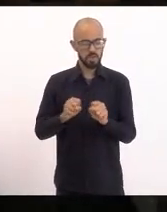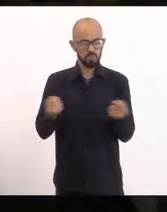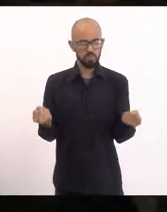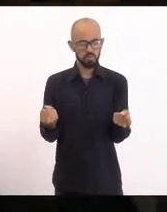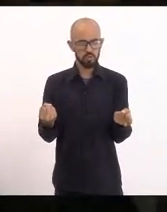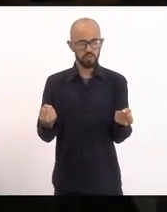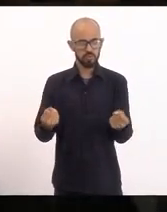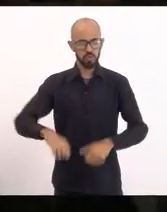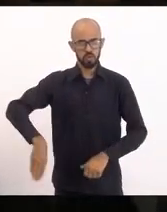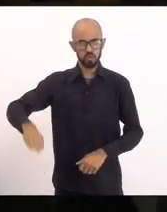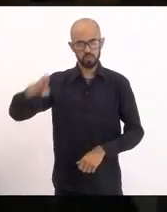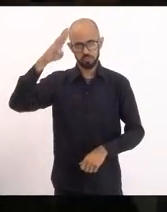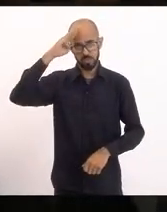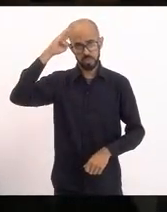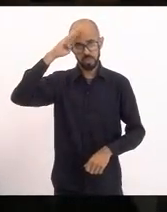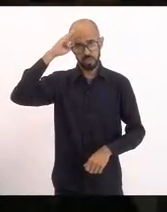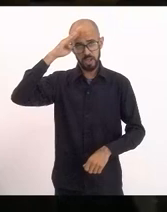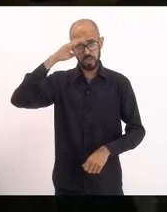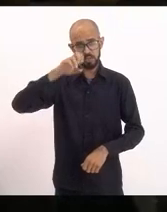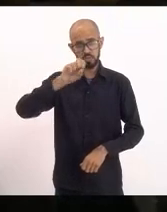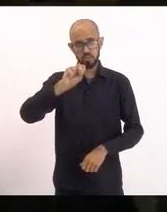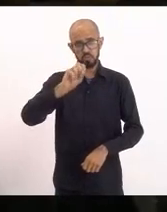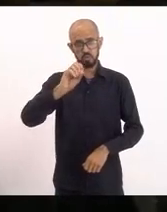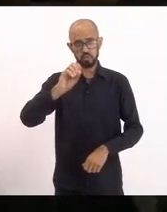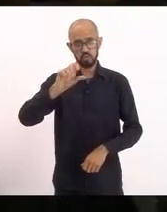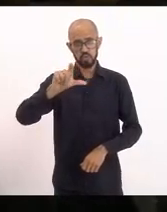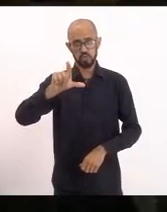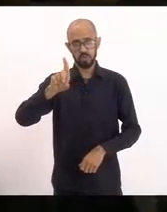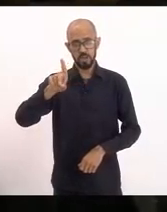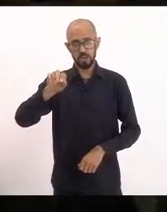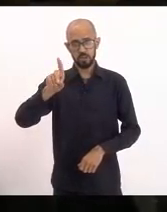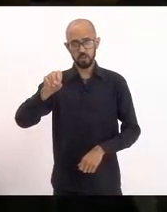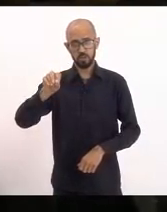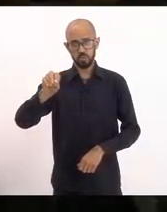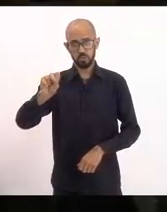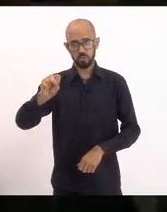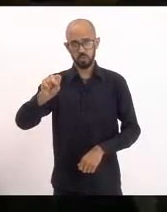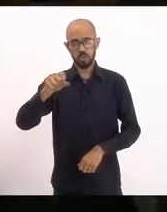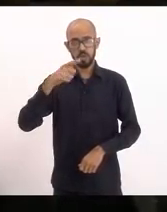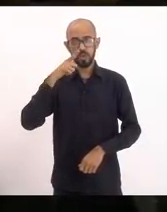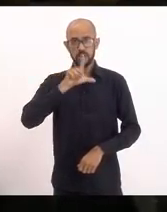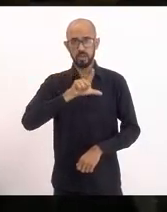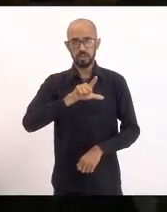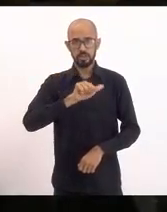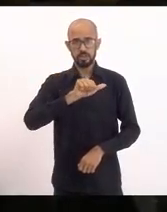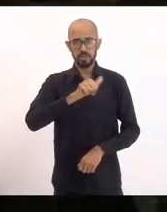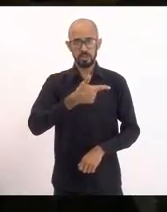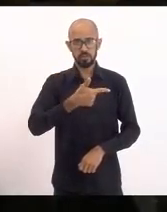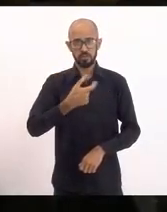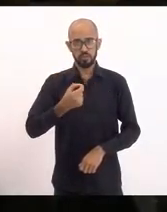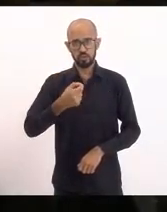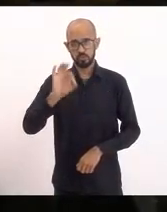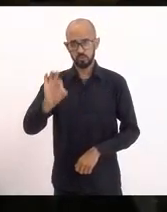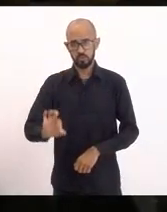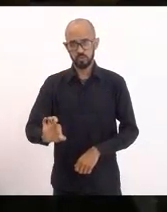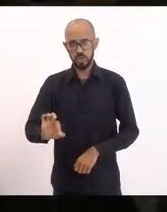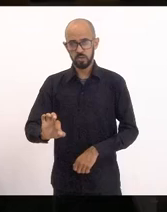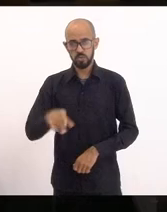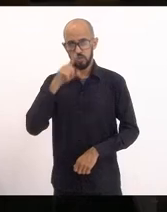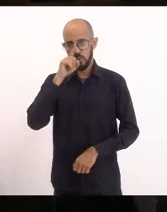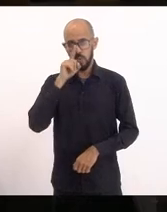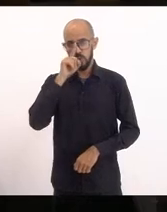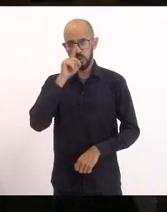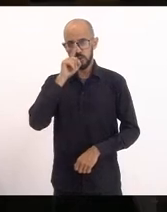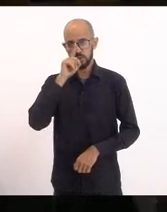na ponta ganhem 120% de gratificação, com risco intenso, enquanto